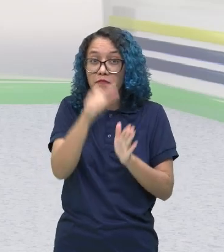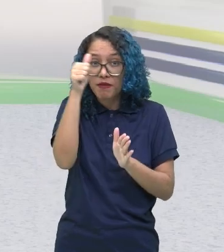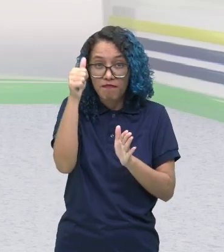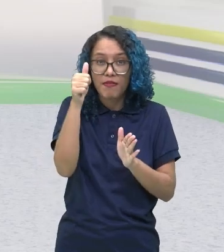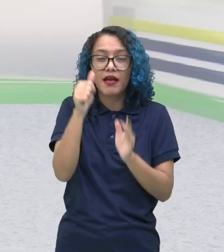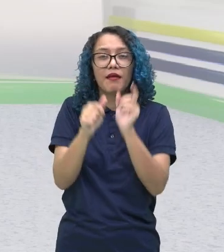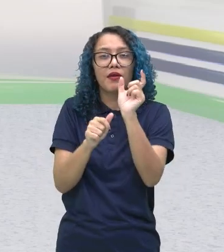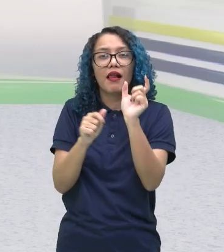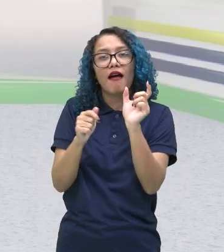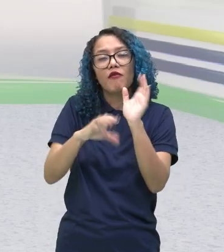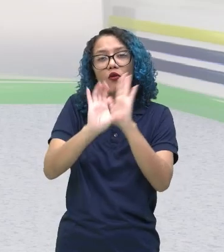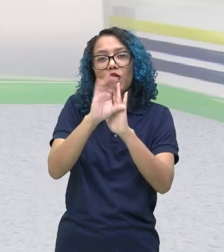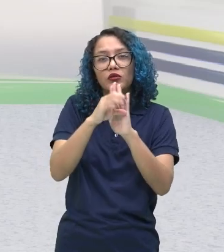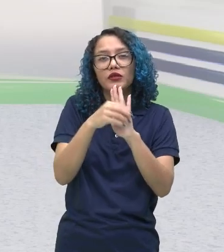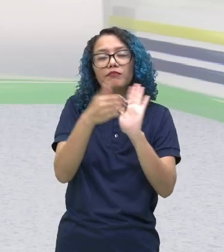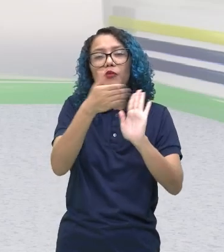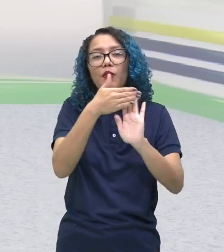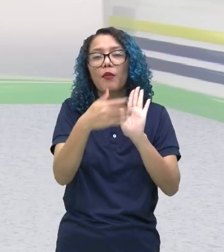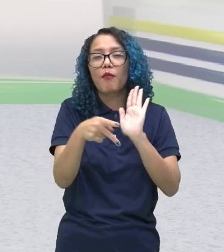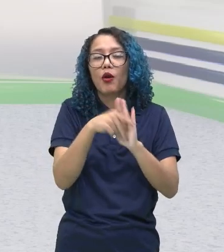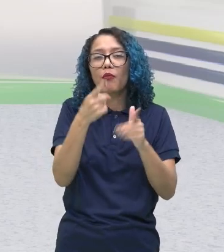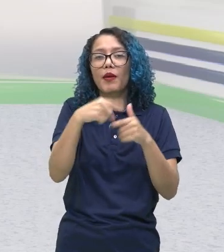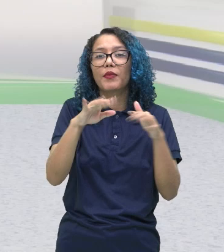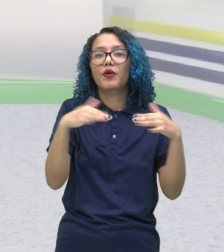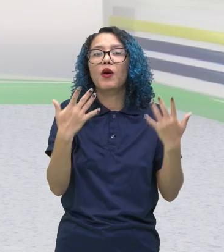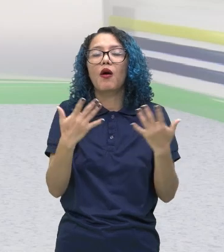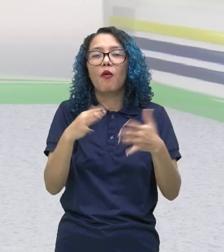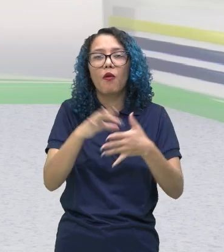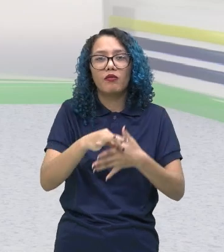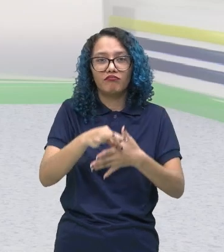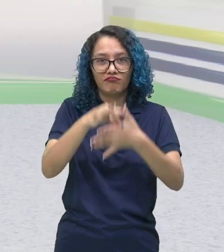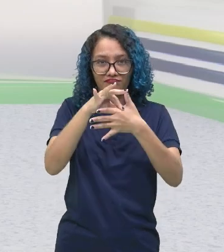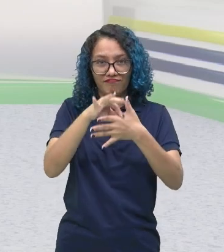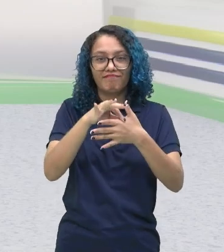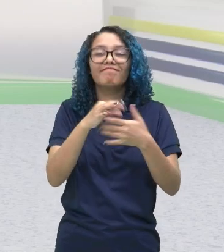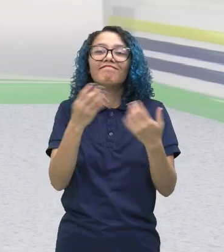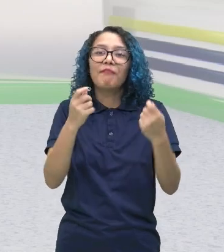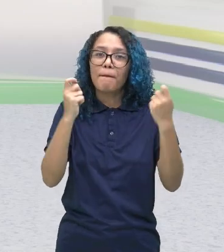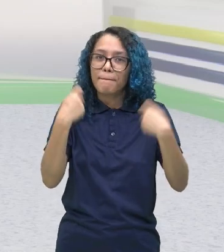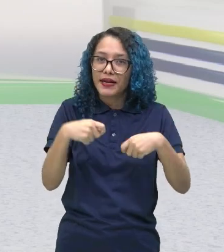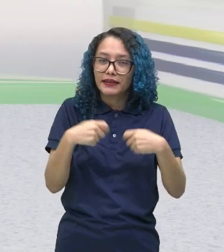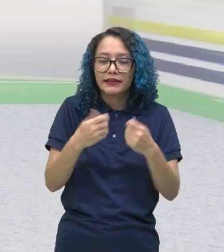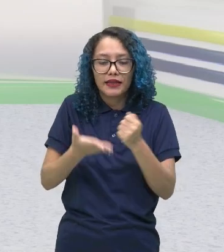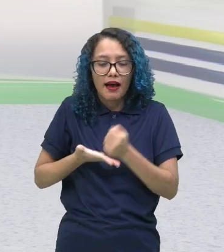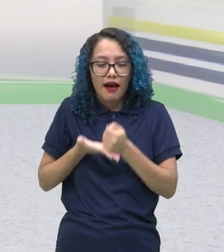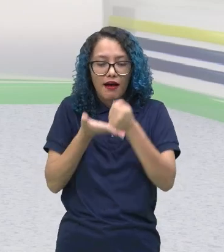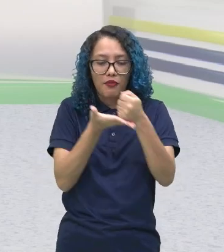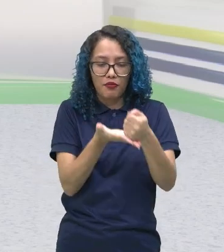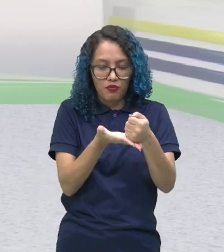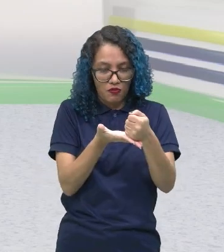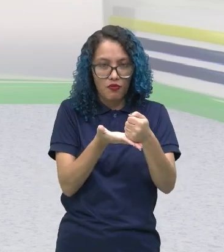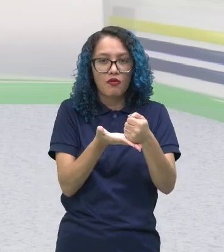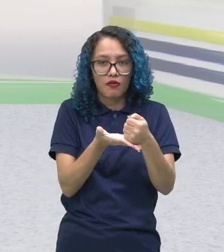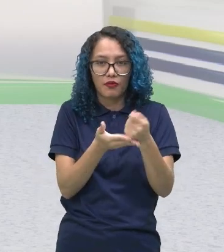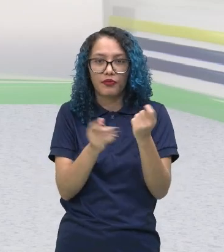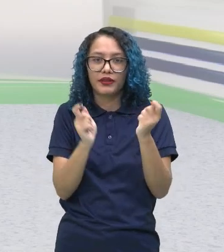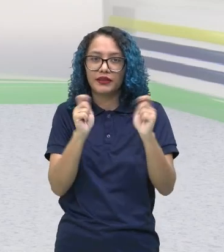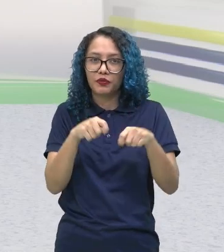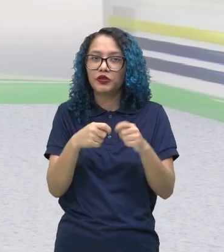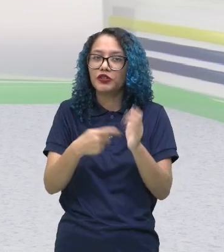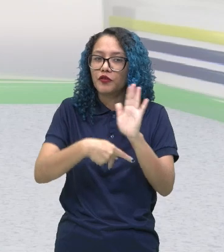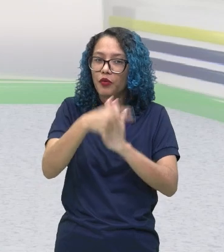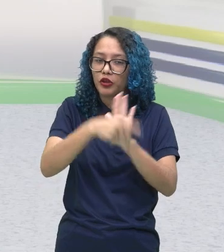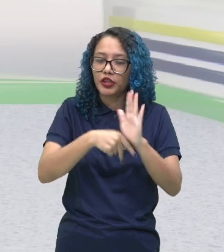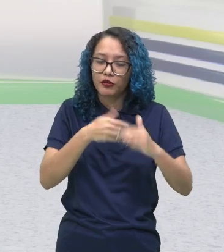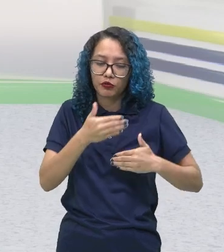governança, né? Sim. As escolas, as redes, elas precisam ser apoiadas para que o pacto consiga de fato acontecer, não é mesmo, Com